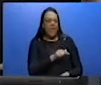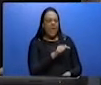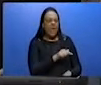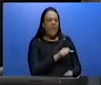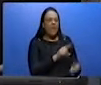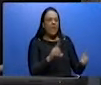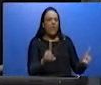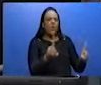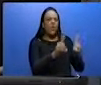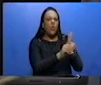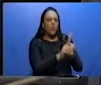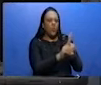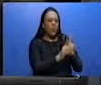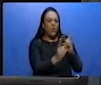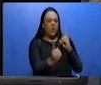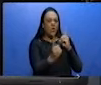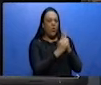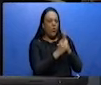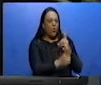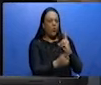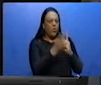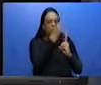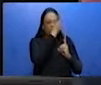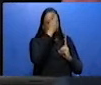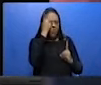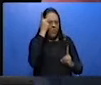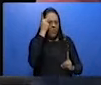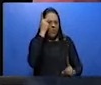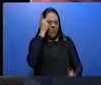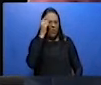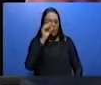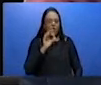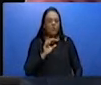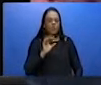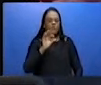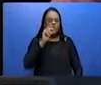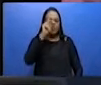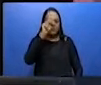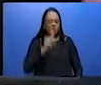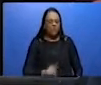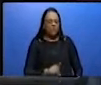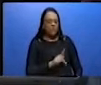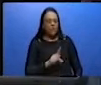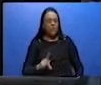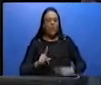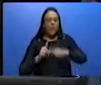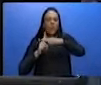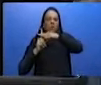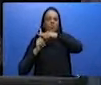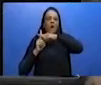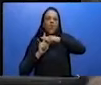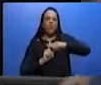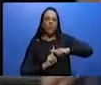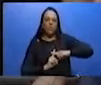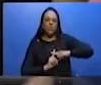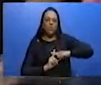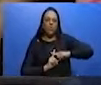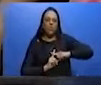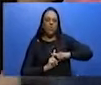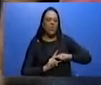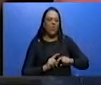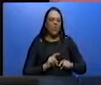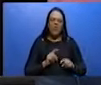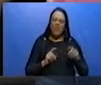uma cruz. O que mais vai acontecer nessa história? Seria uma pessoa amiga ou